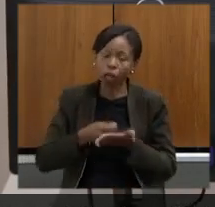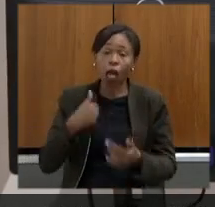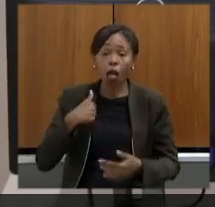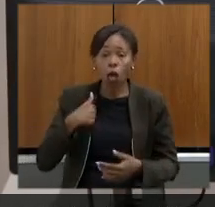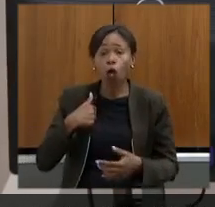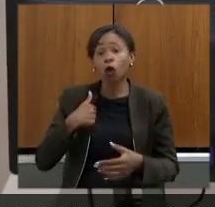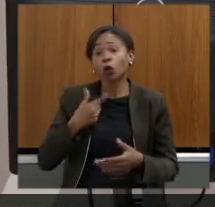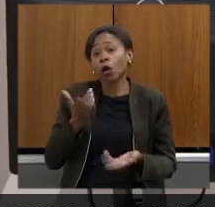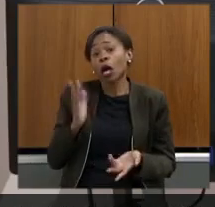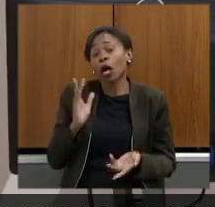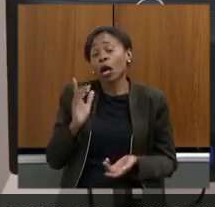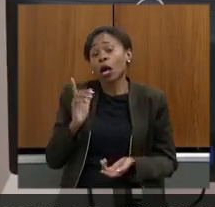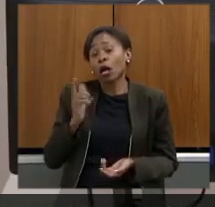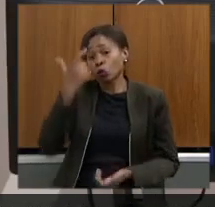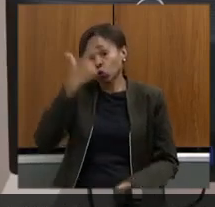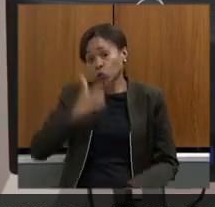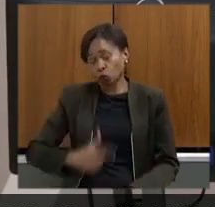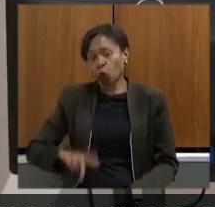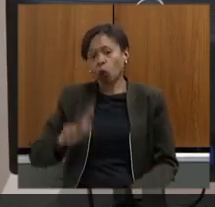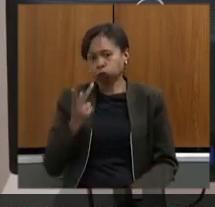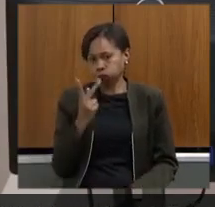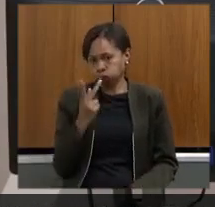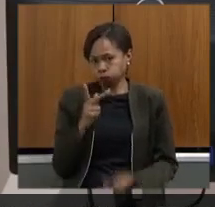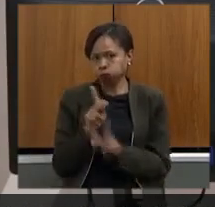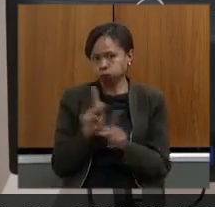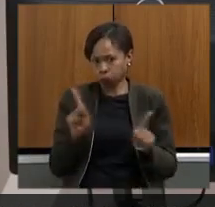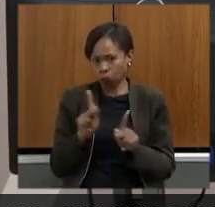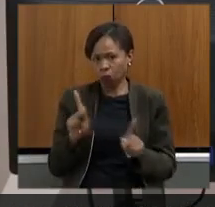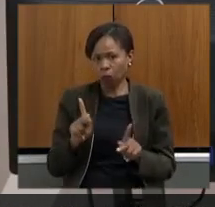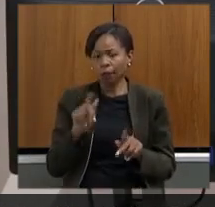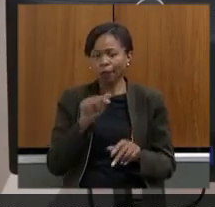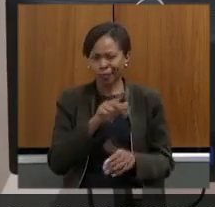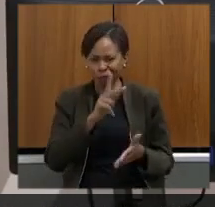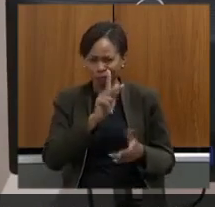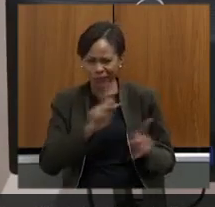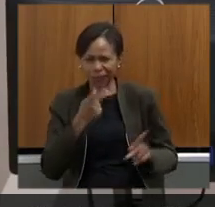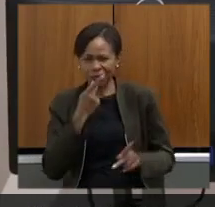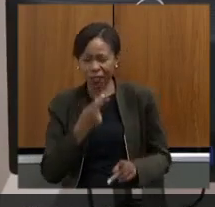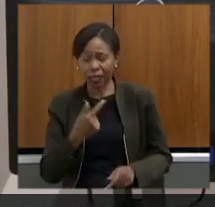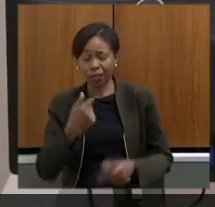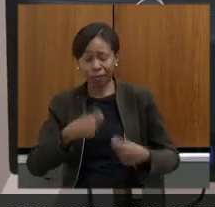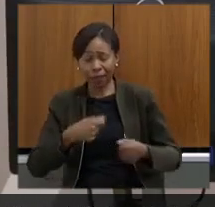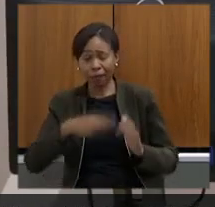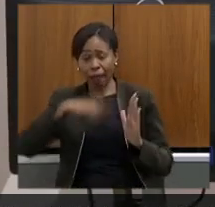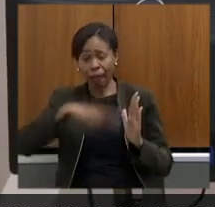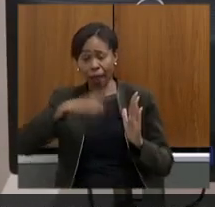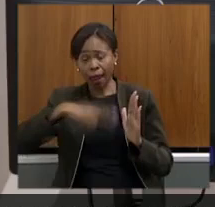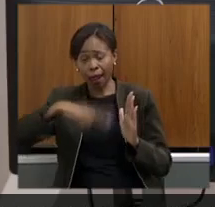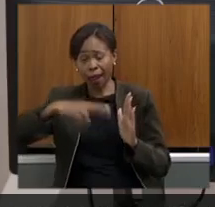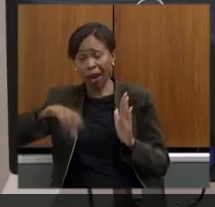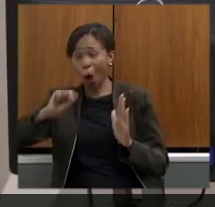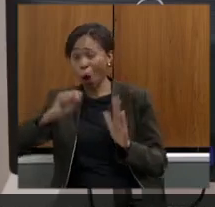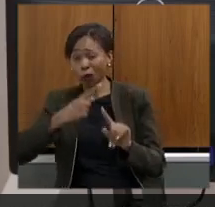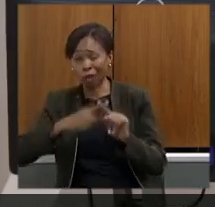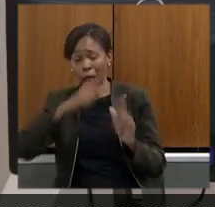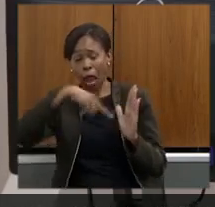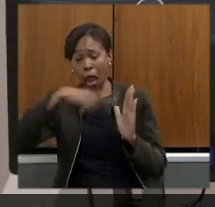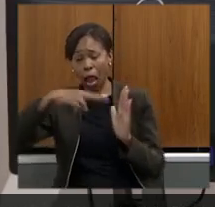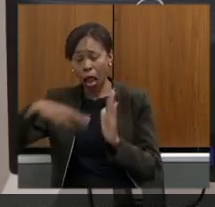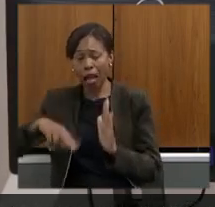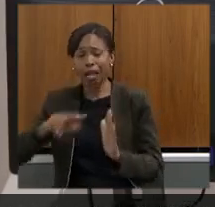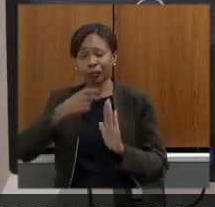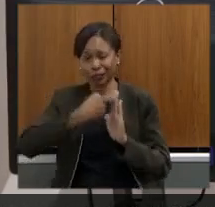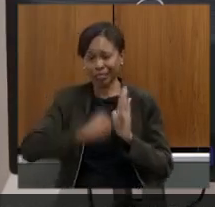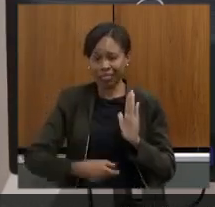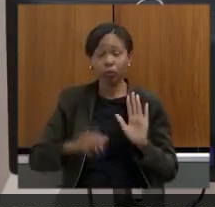formado em História minha professora fala que um texto a gente tinha que ler oito vezes o texto essas coisas não esqueço ainda tem ajuda